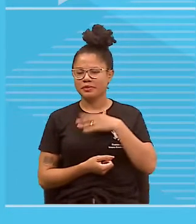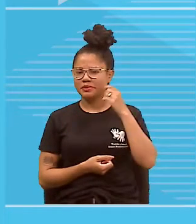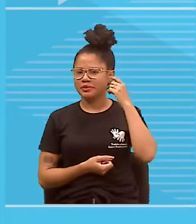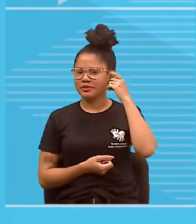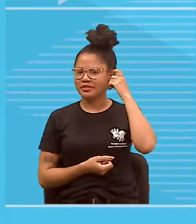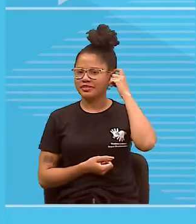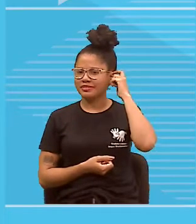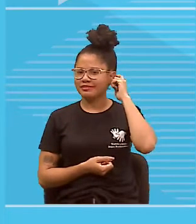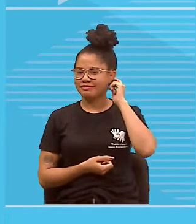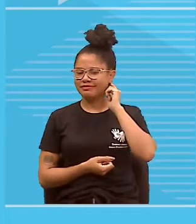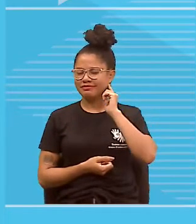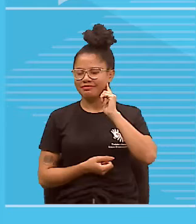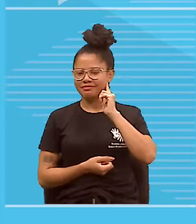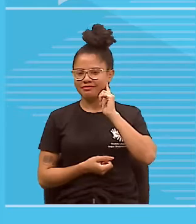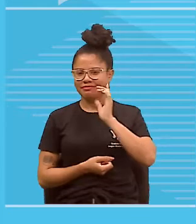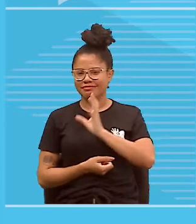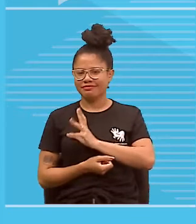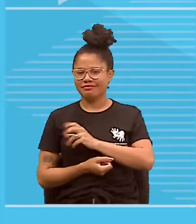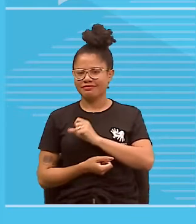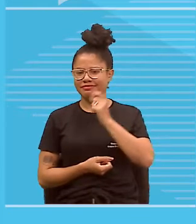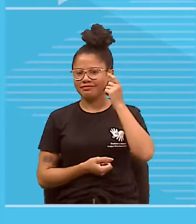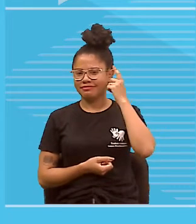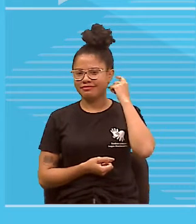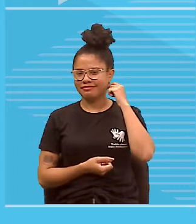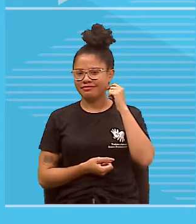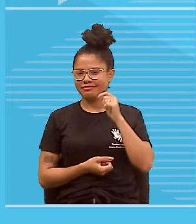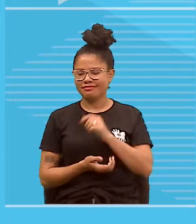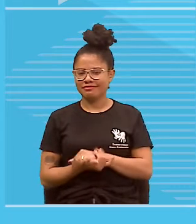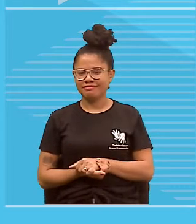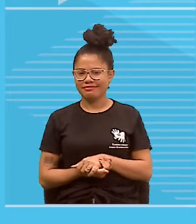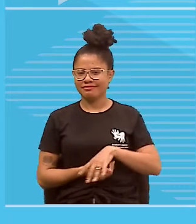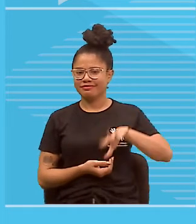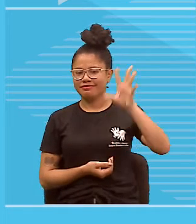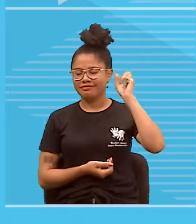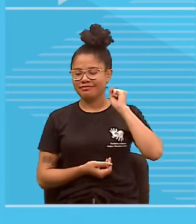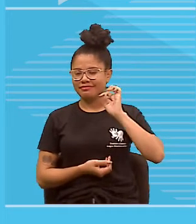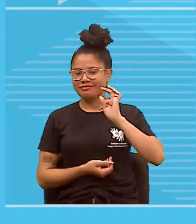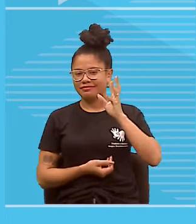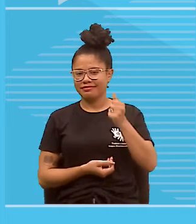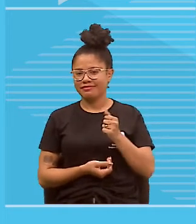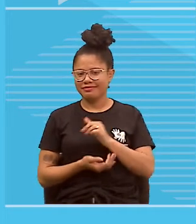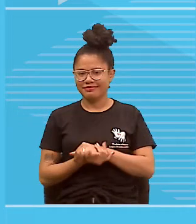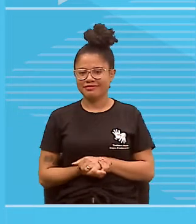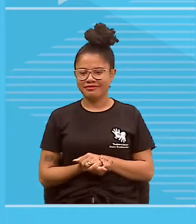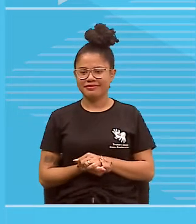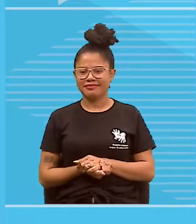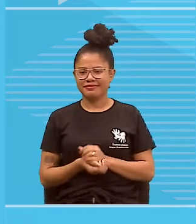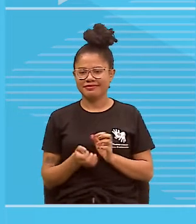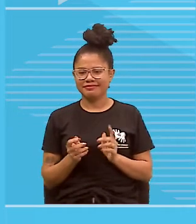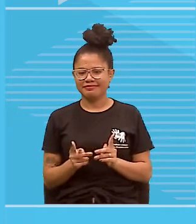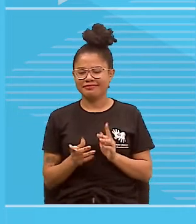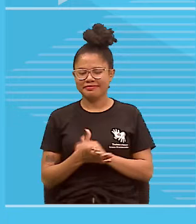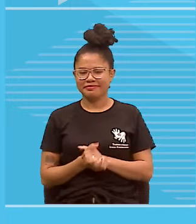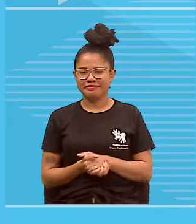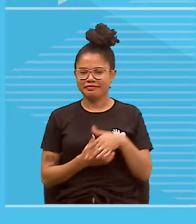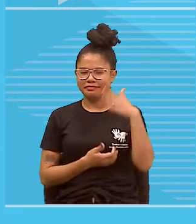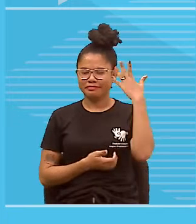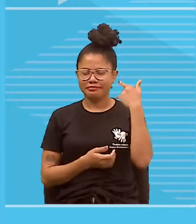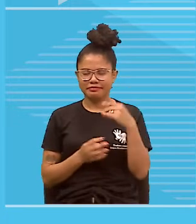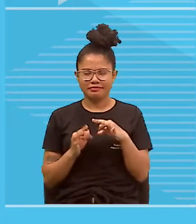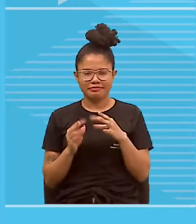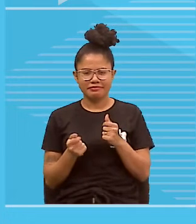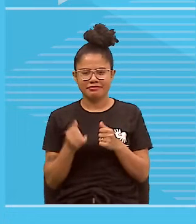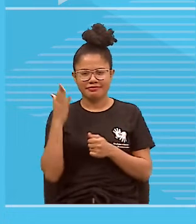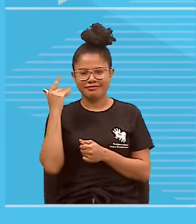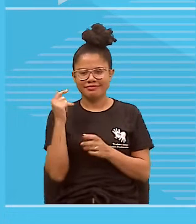é sério eu adoro minhas orelhinhas grandinhas é bom que eu escuto tudo até o que eu não devia eu tô por dentro de tudo eu